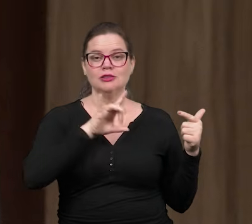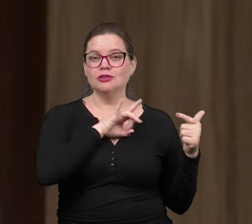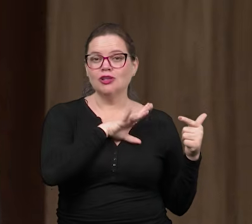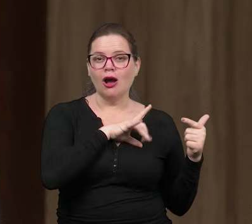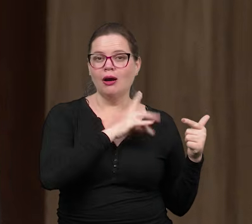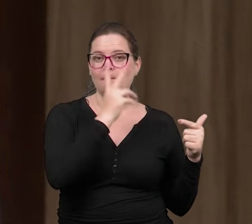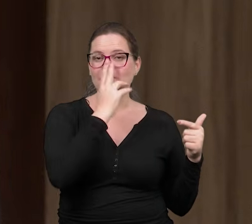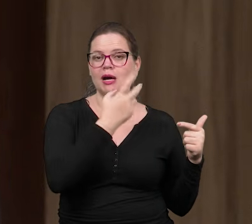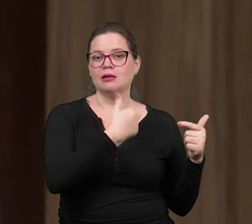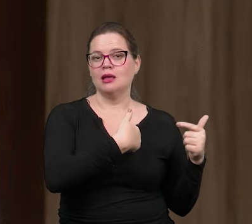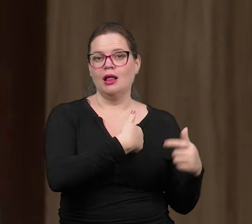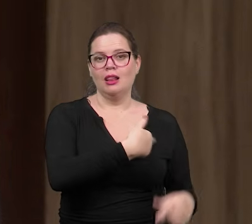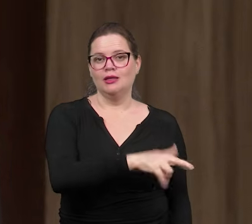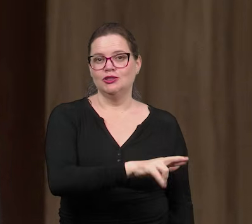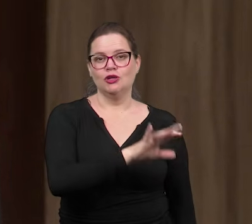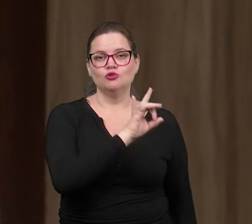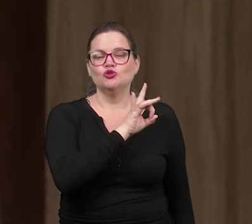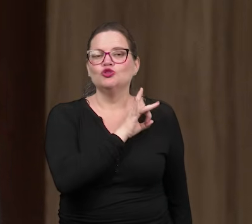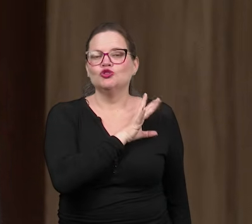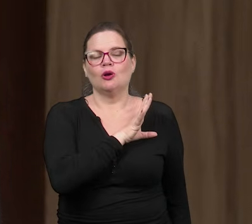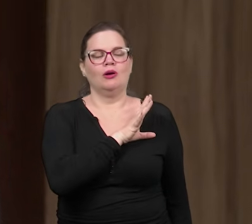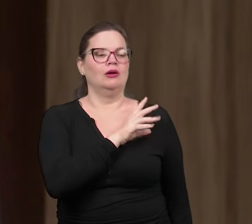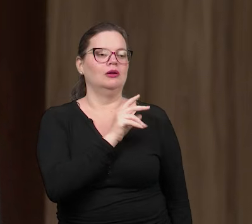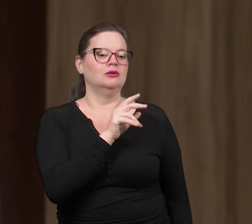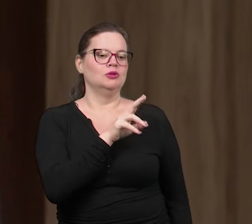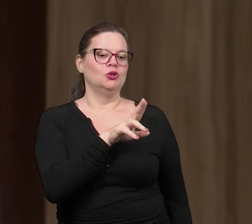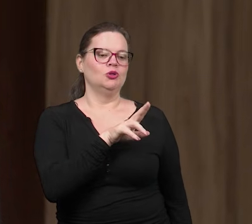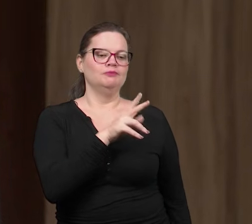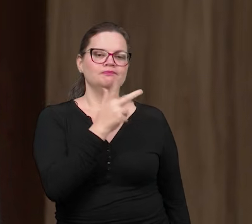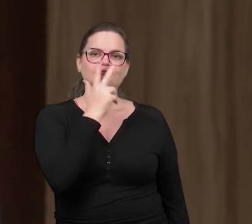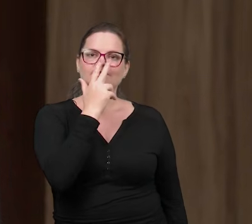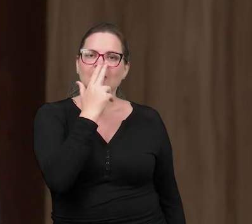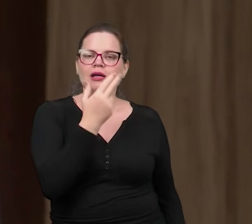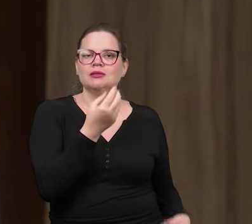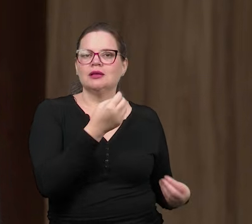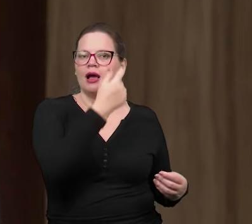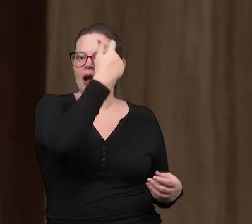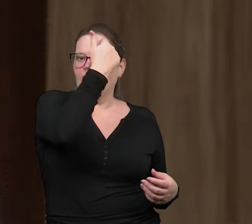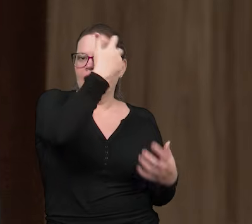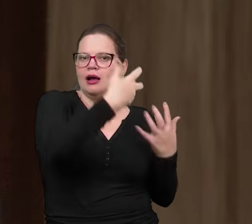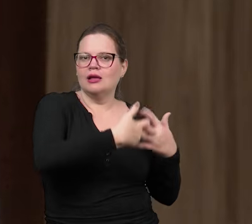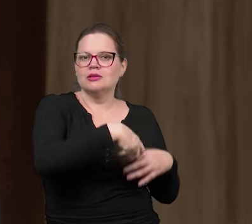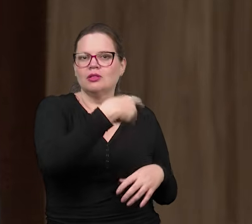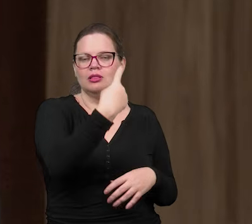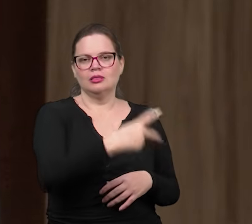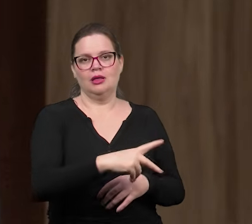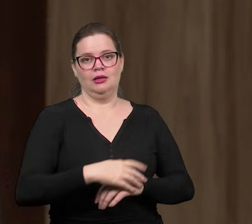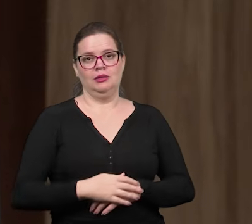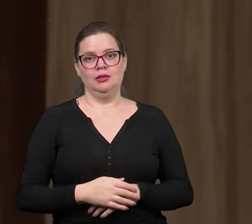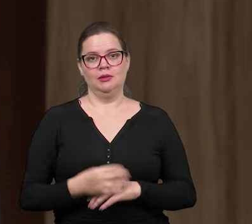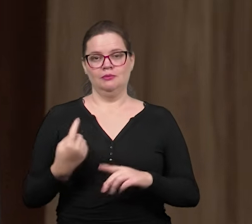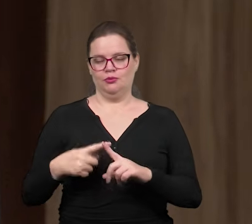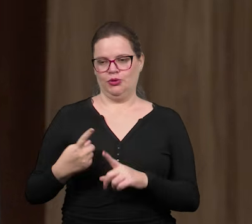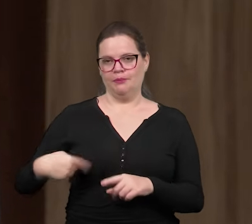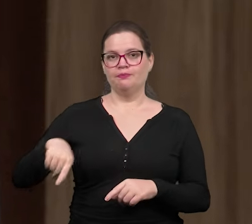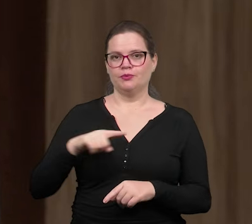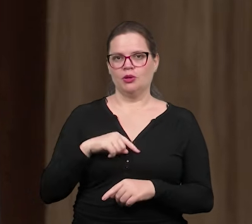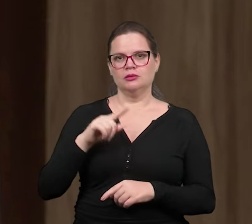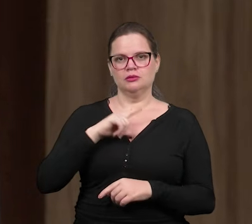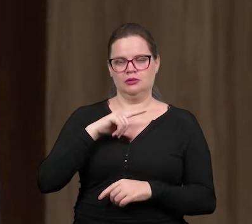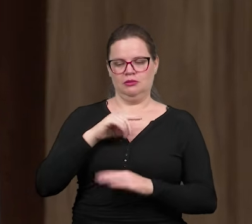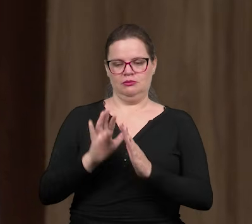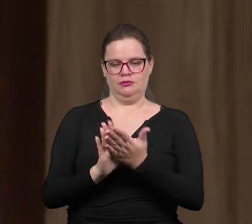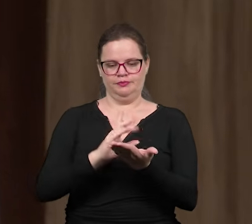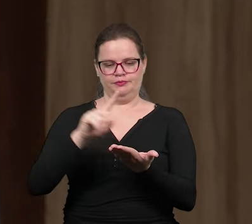nós usamos a Bíblia, nós usamos como a nossa regra de fé e prática, né?